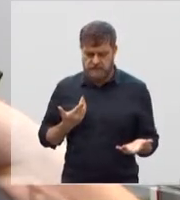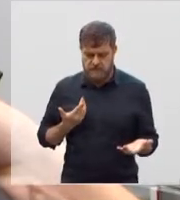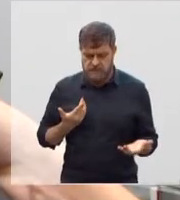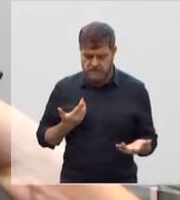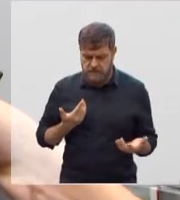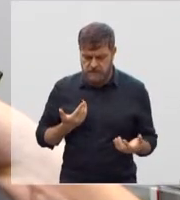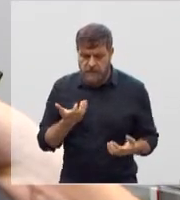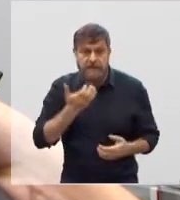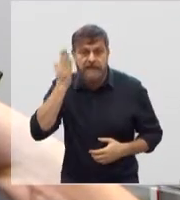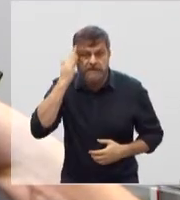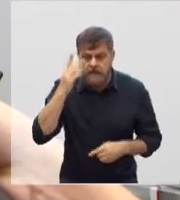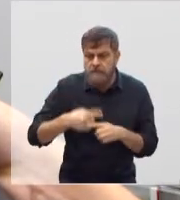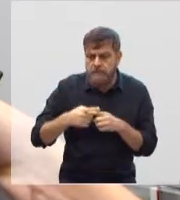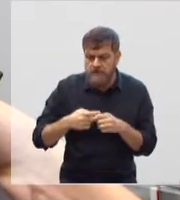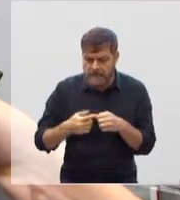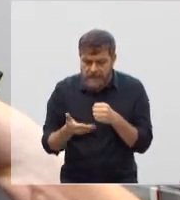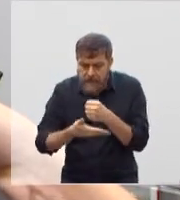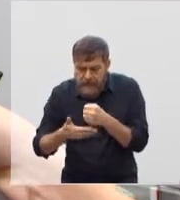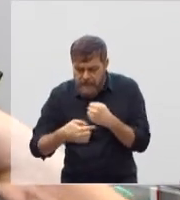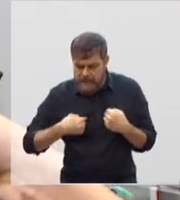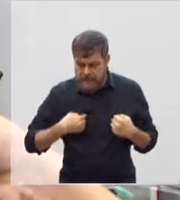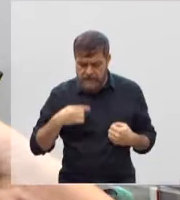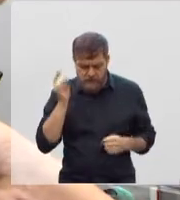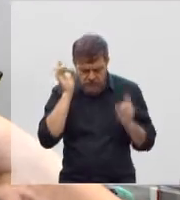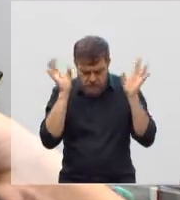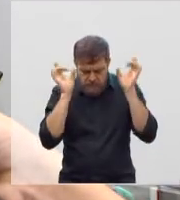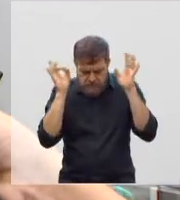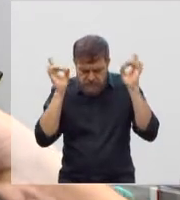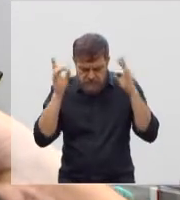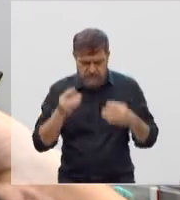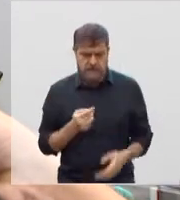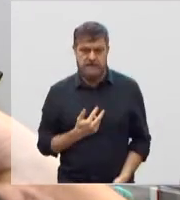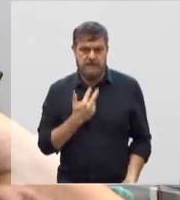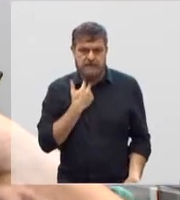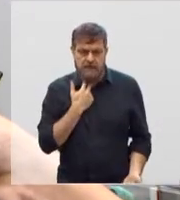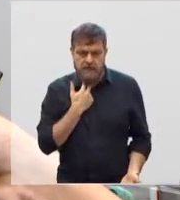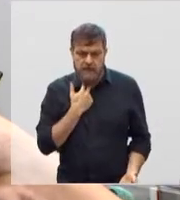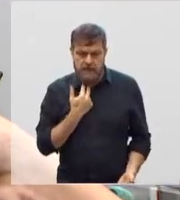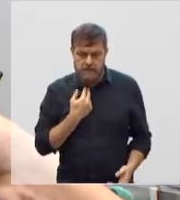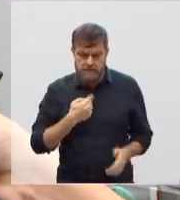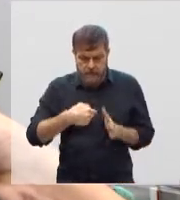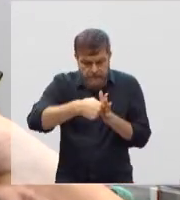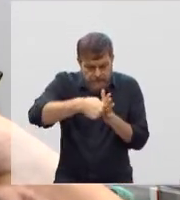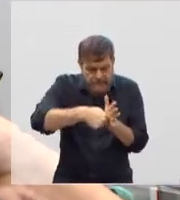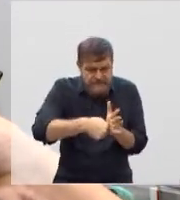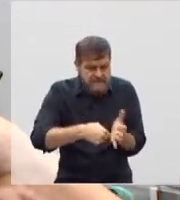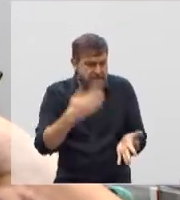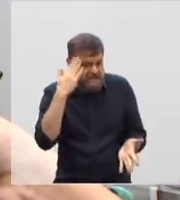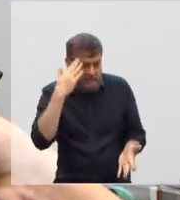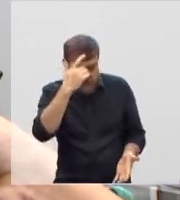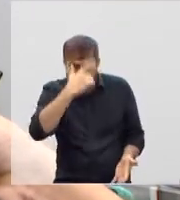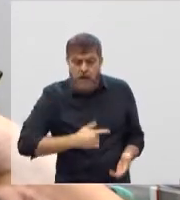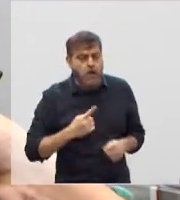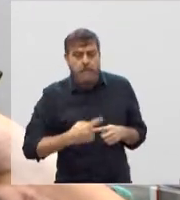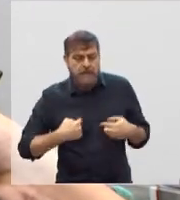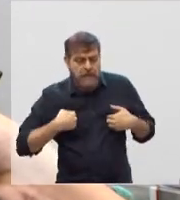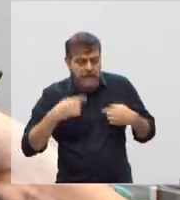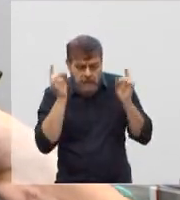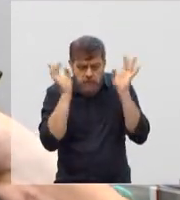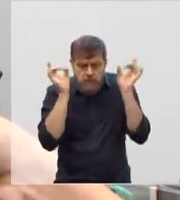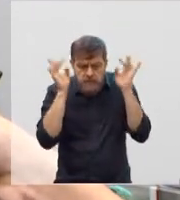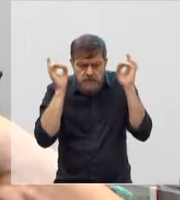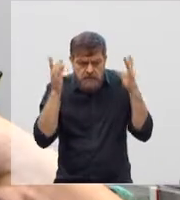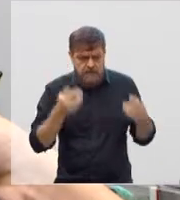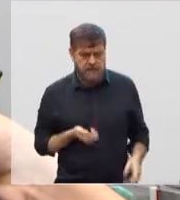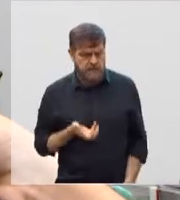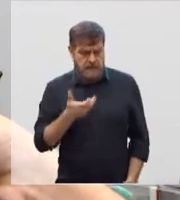remédio? Isso aí é consequência, eu estou com dor de cabeça. Não, doutor, não seria interessante o senhor me examinar para ver por